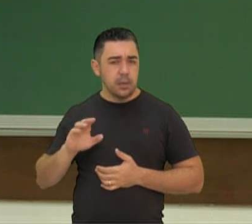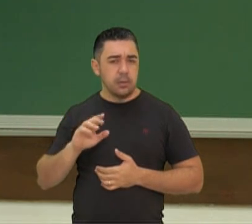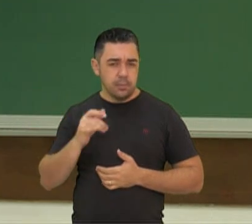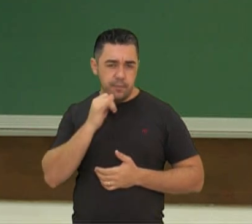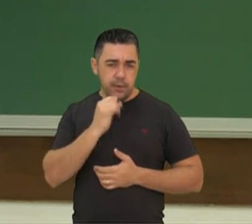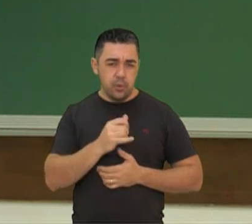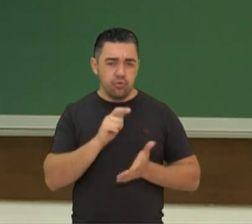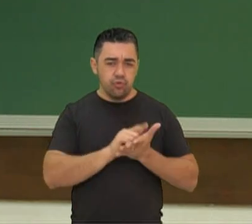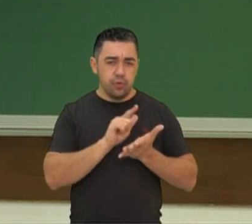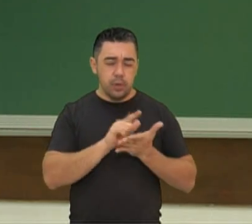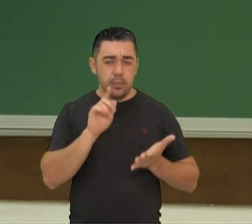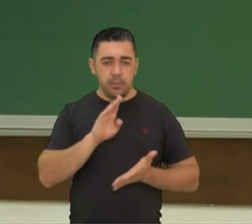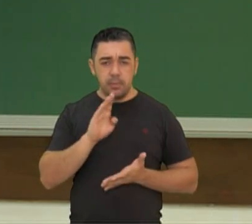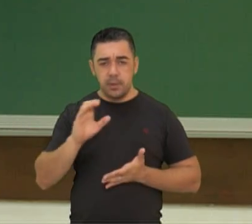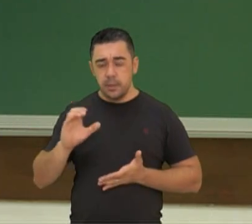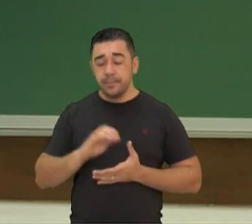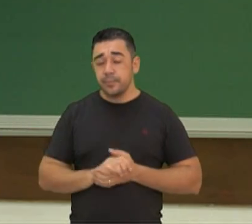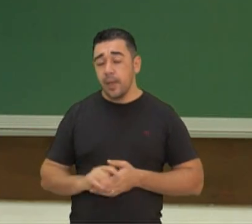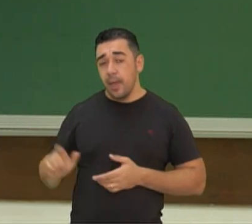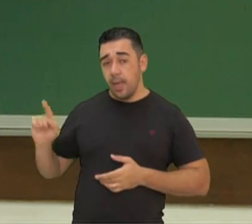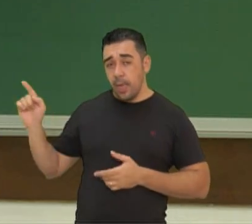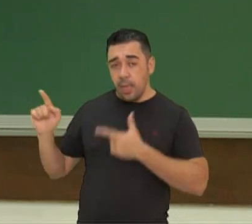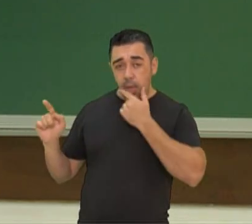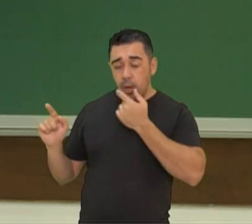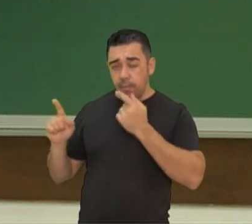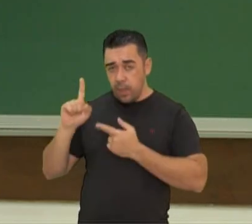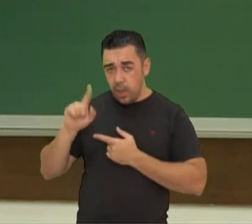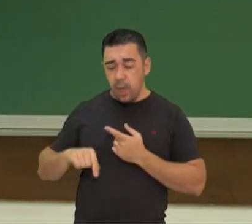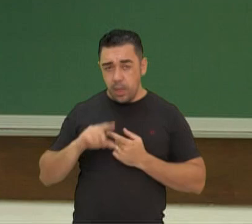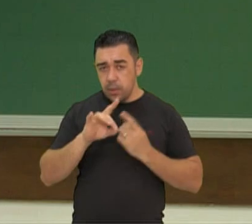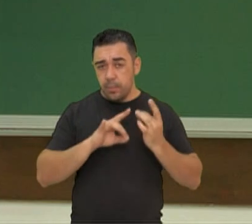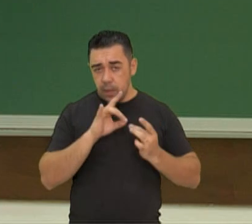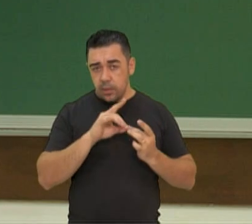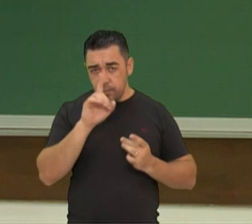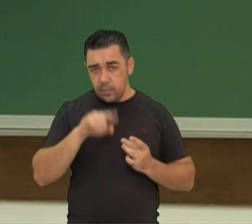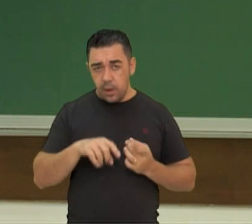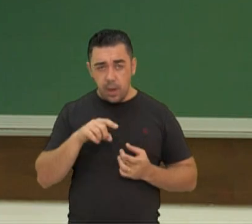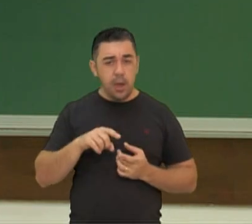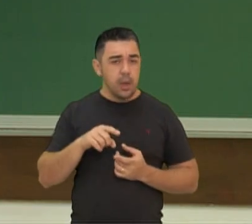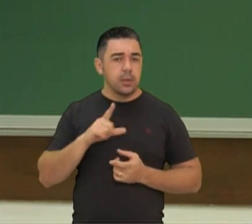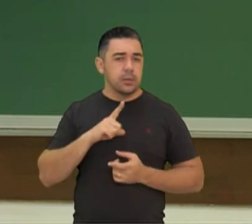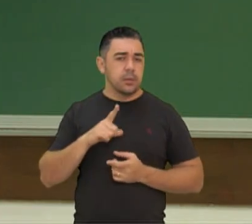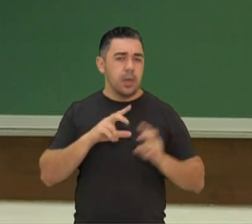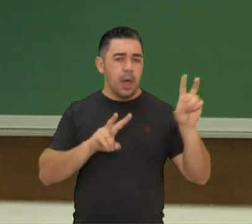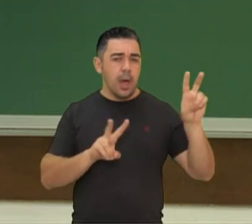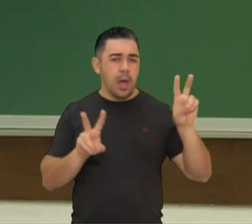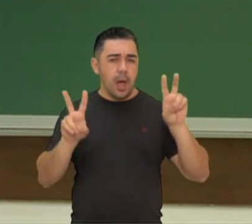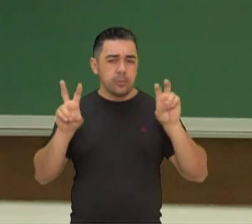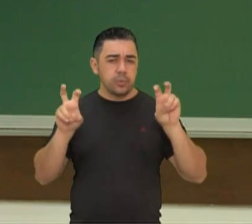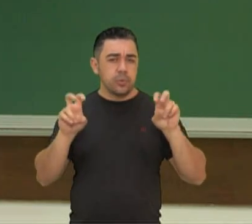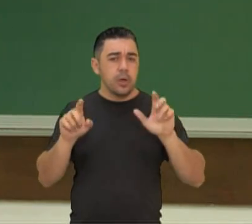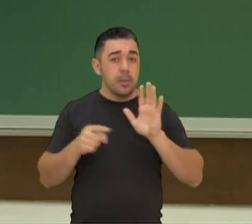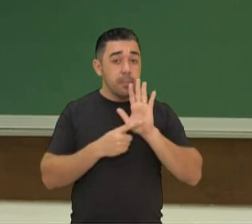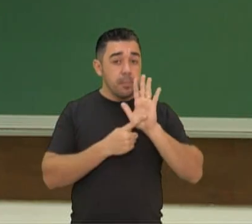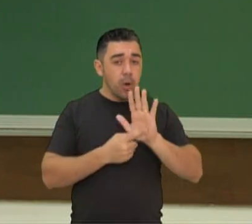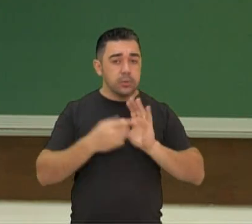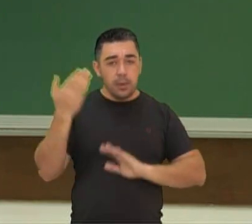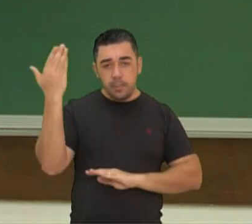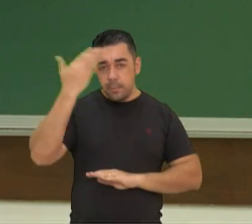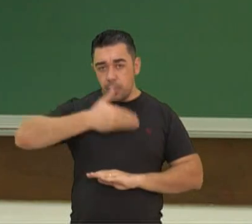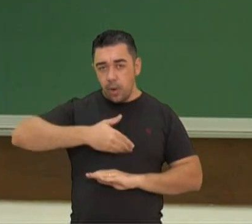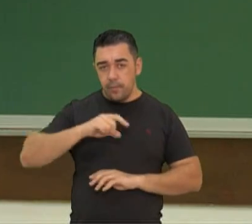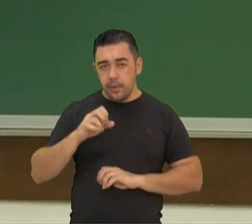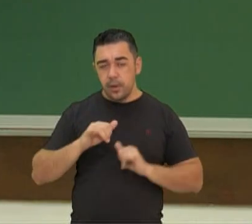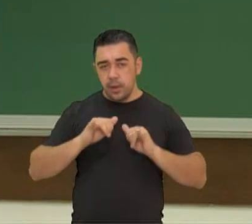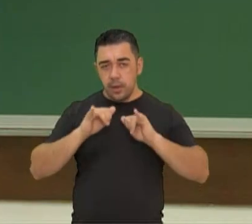fala apresentada acima é de um especialista no assunto? Retire a expressão que comprova essa